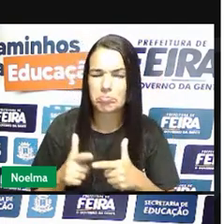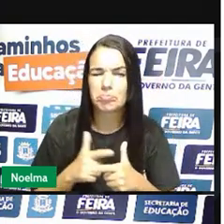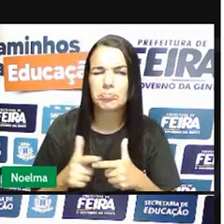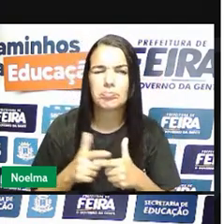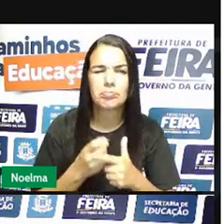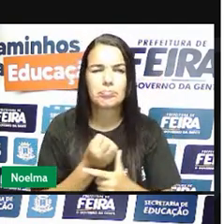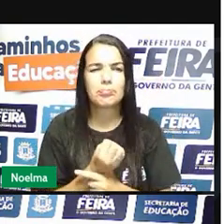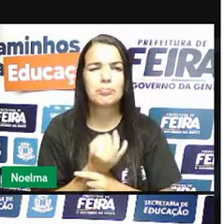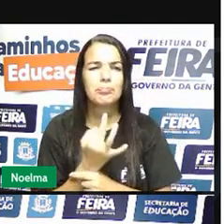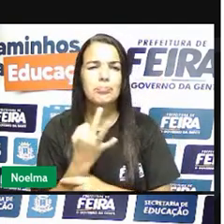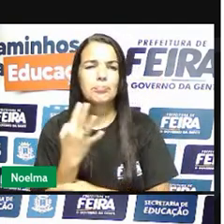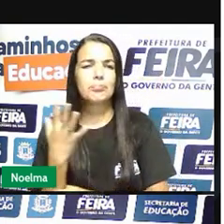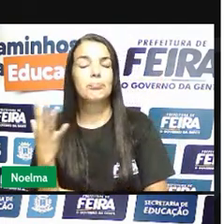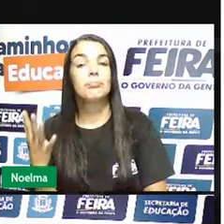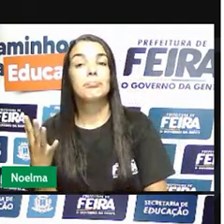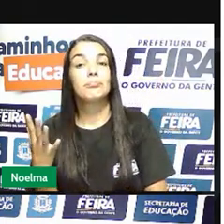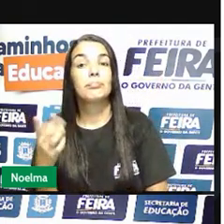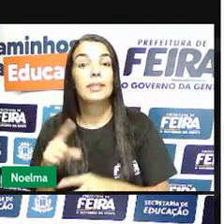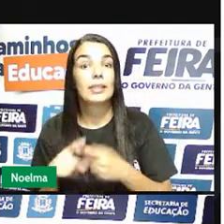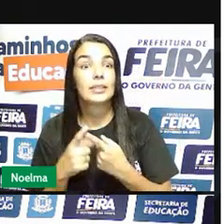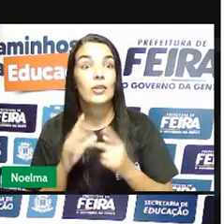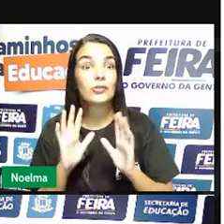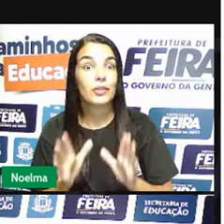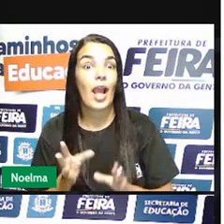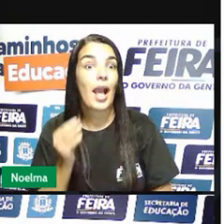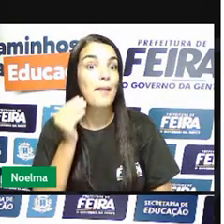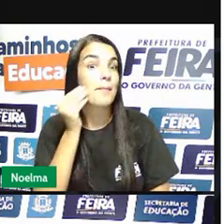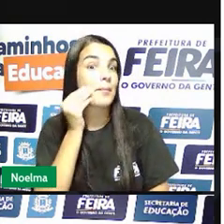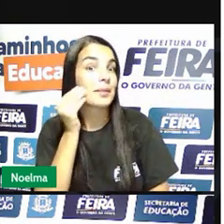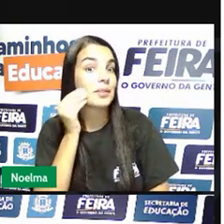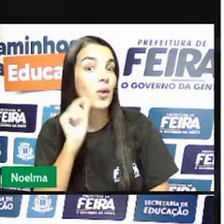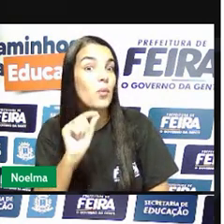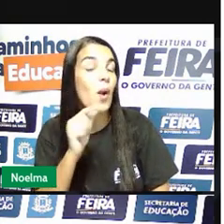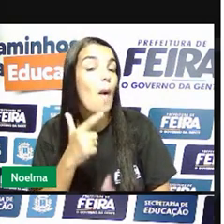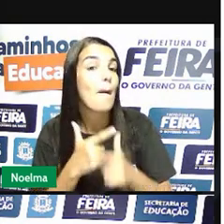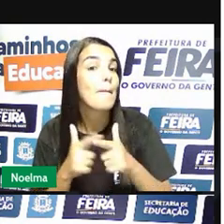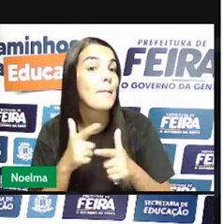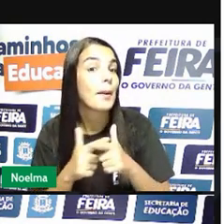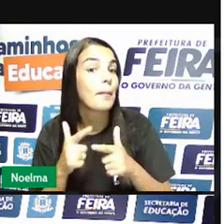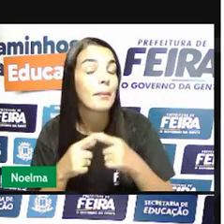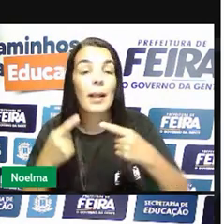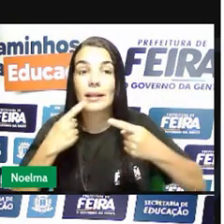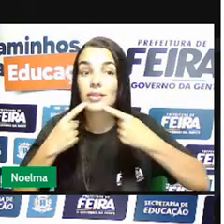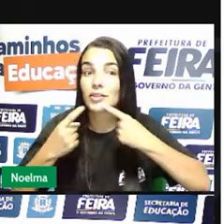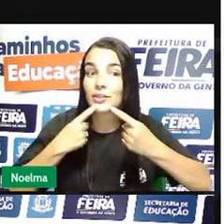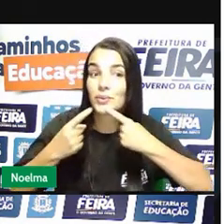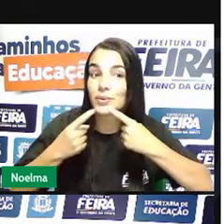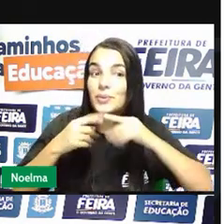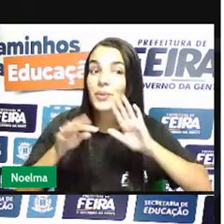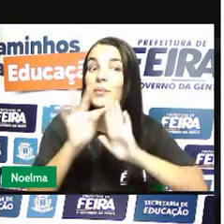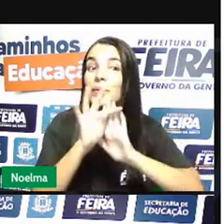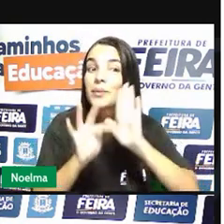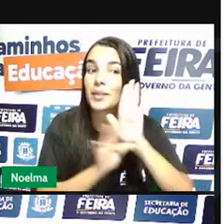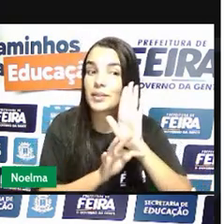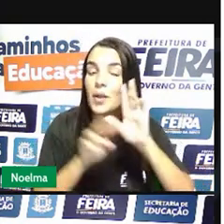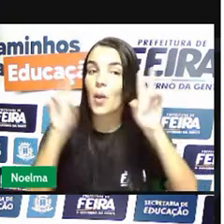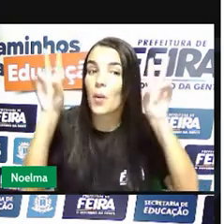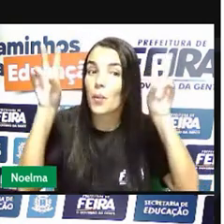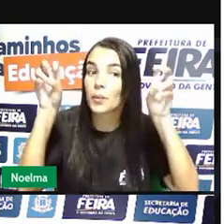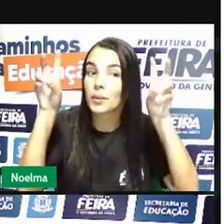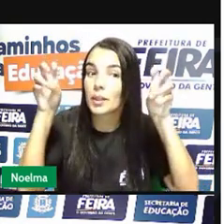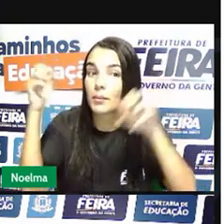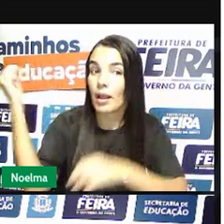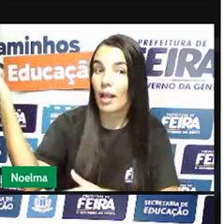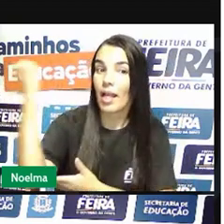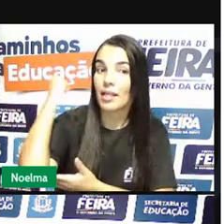só, a PRO já apresentou aqui na introdução qual é o problema que vai ser discutido aí no texto. O tema é educação